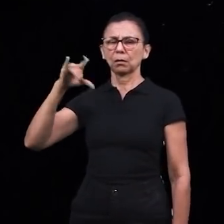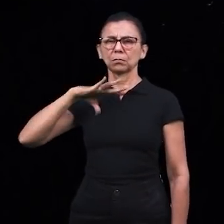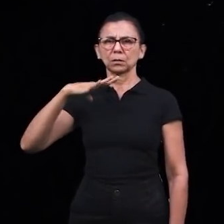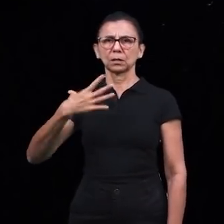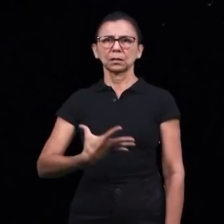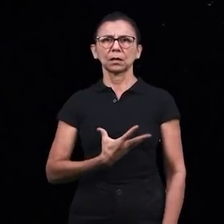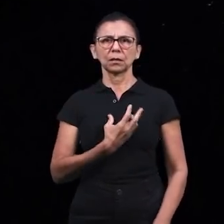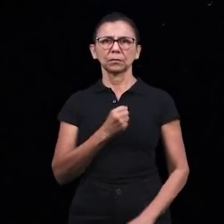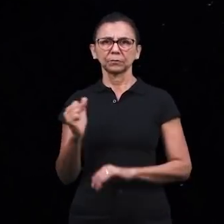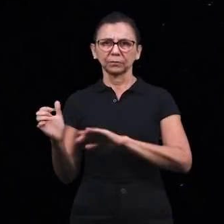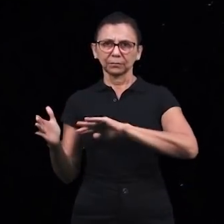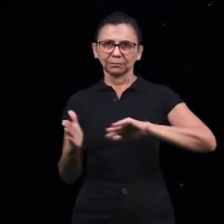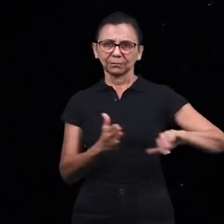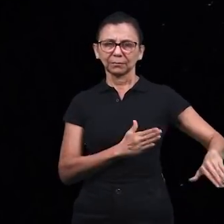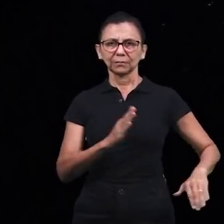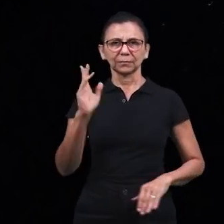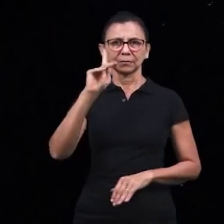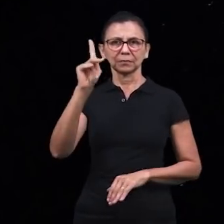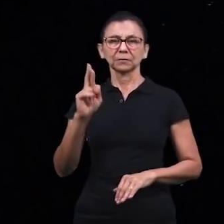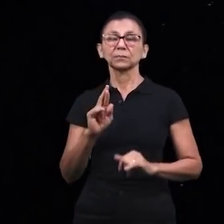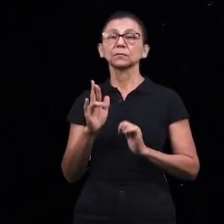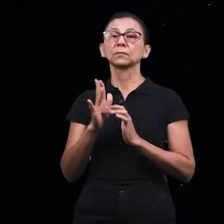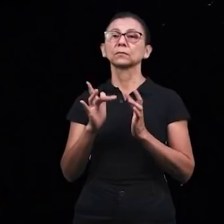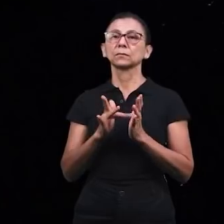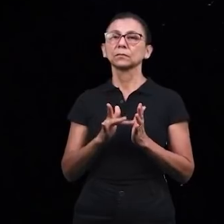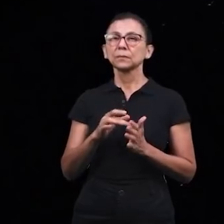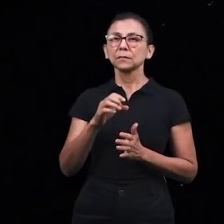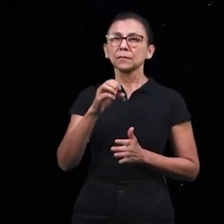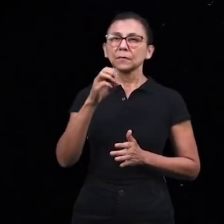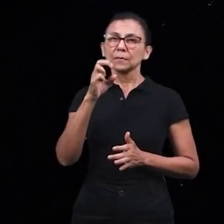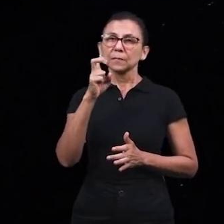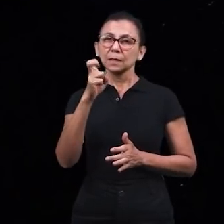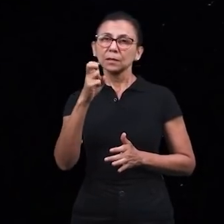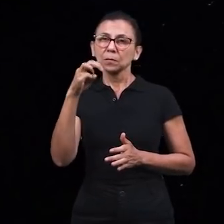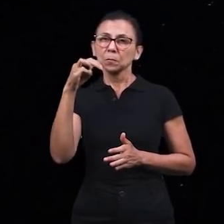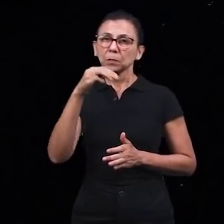Daniel foi salvo por seu Deus e o rei